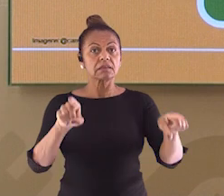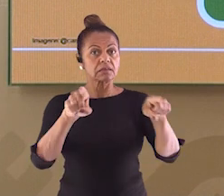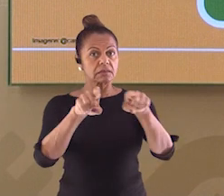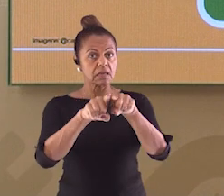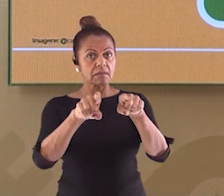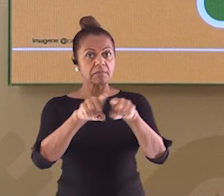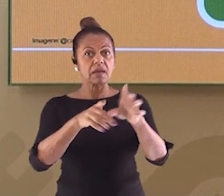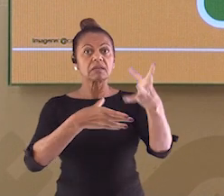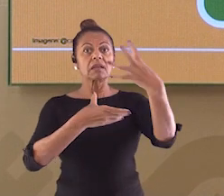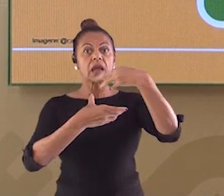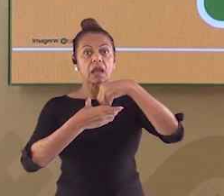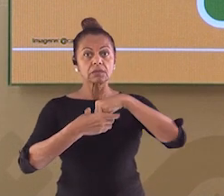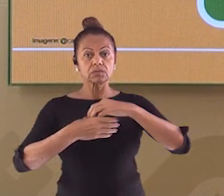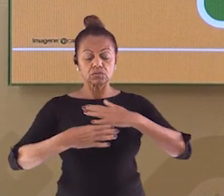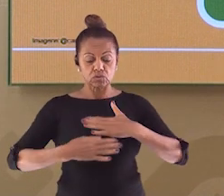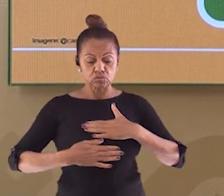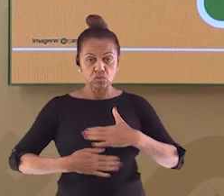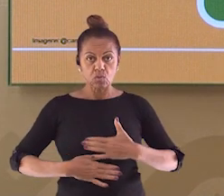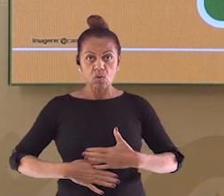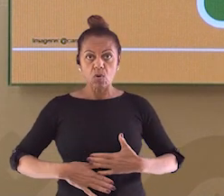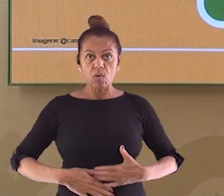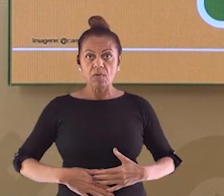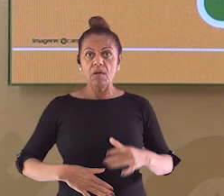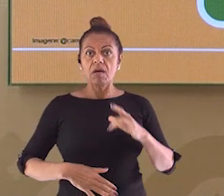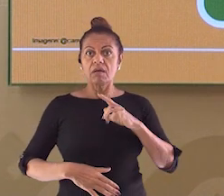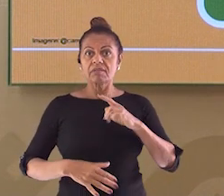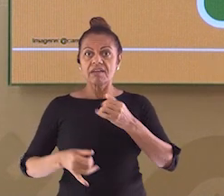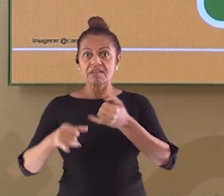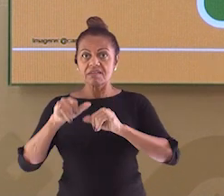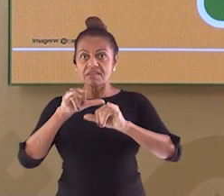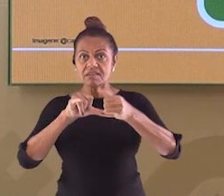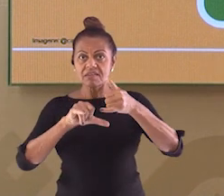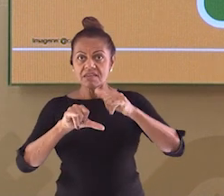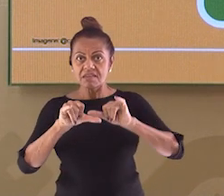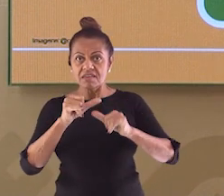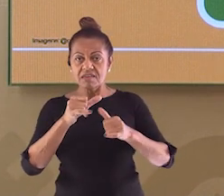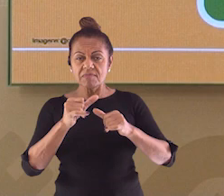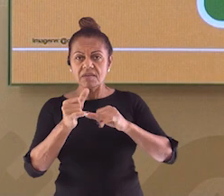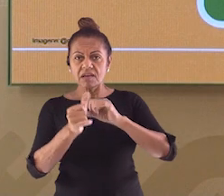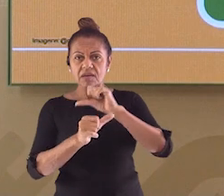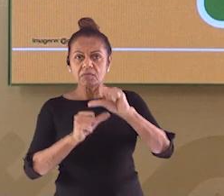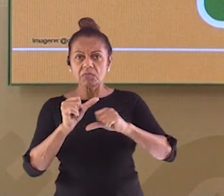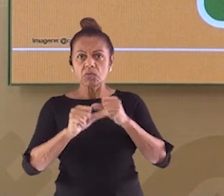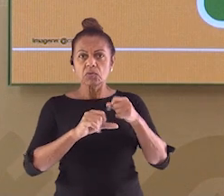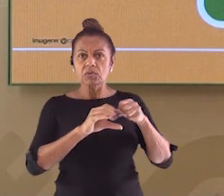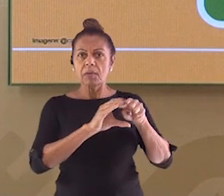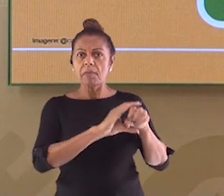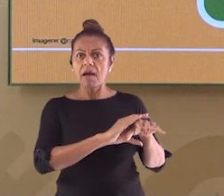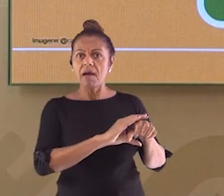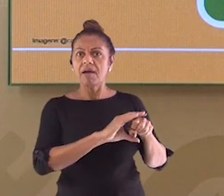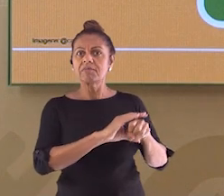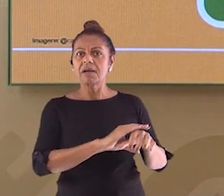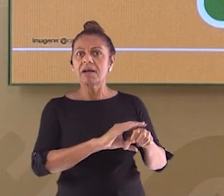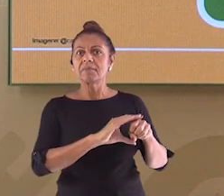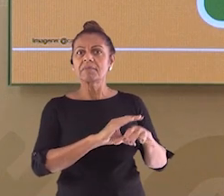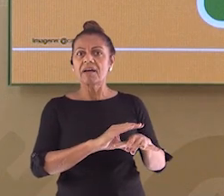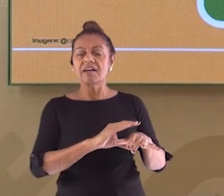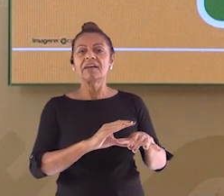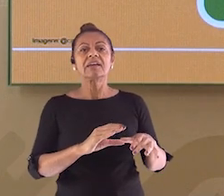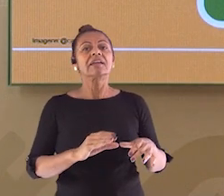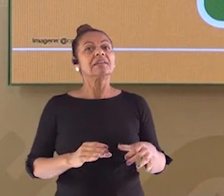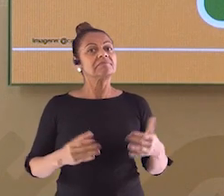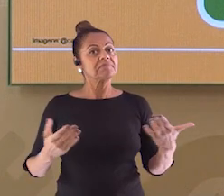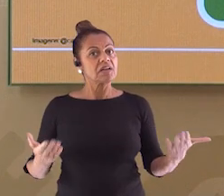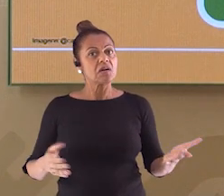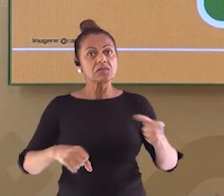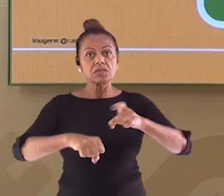que secreta reações químicas essenciais. Eu quero dizer que nesse exato momento estão ocorrendo